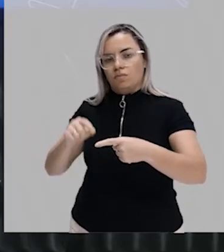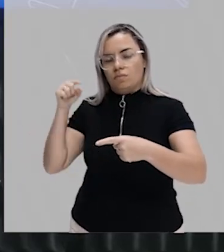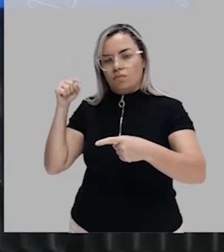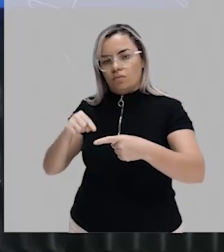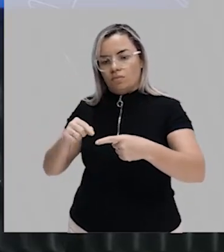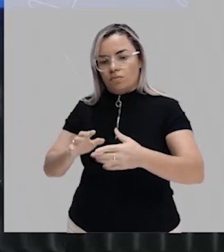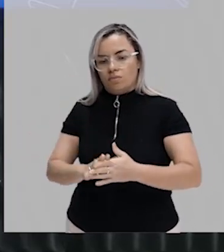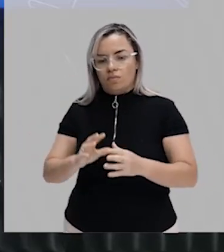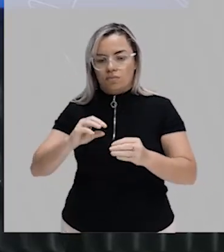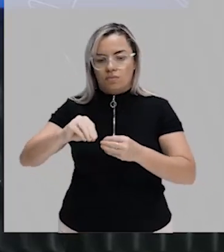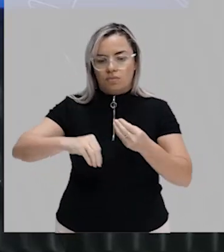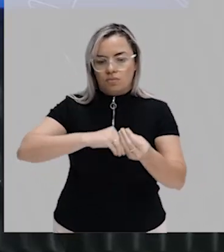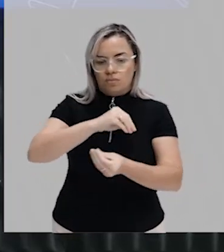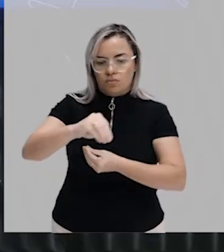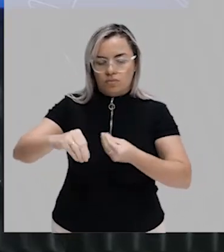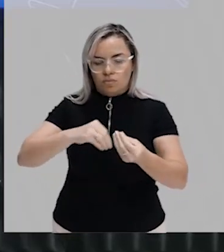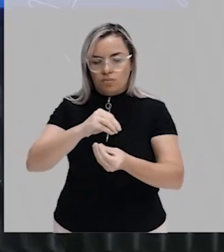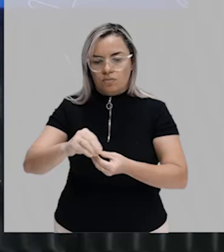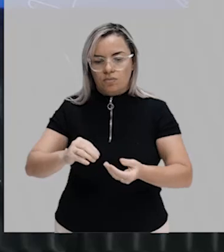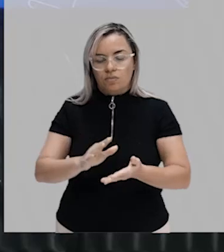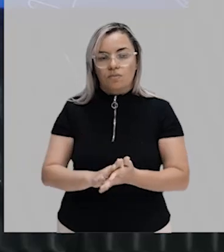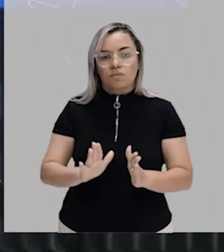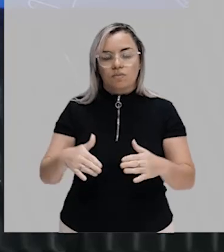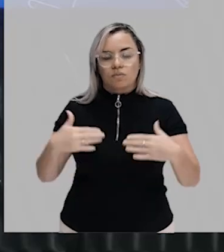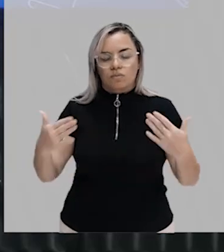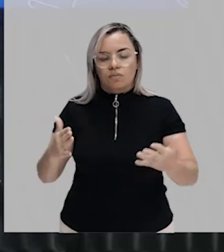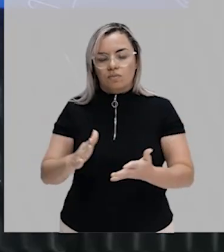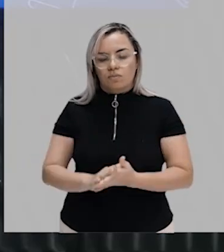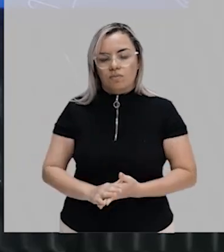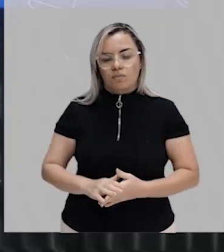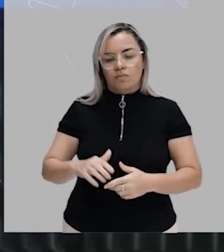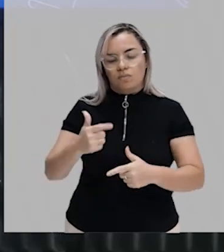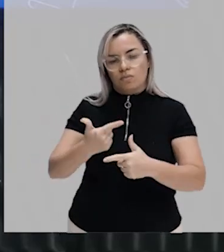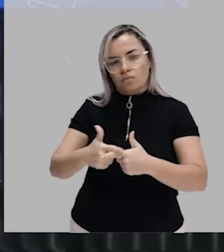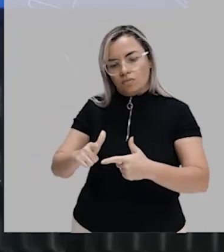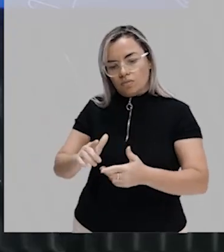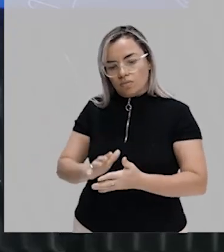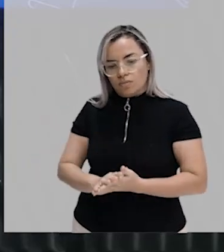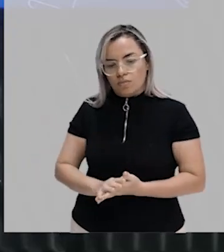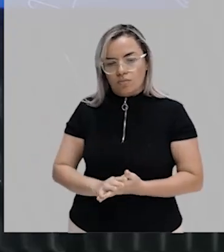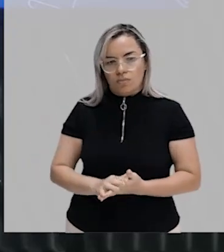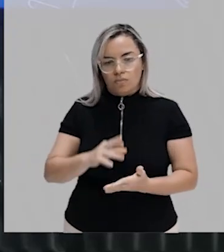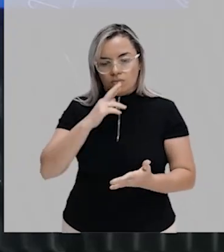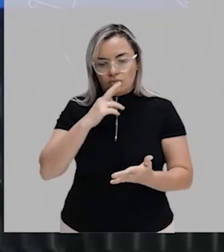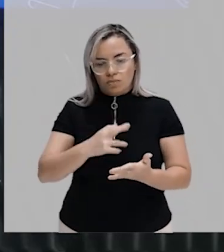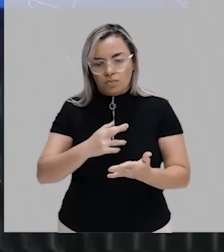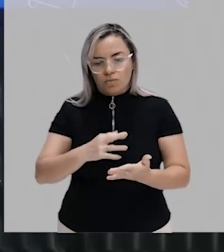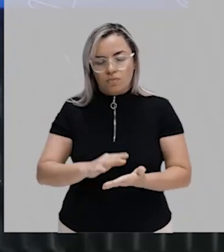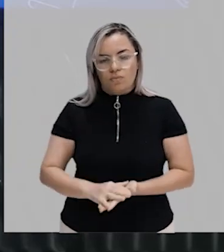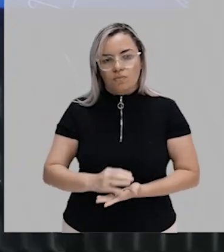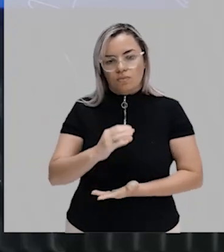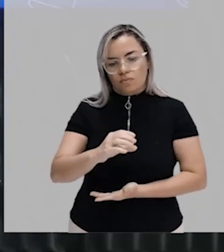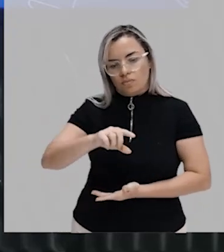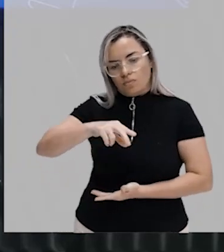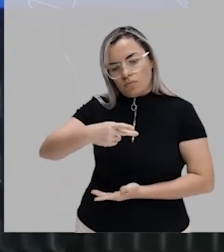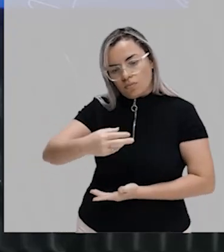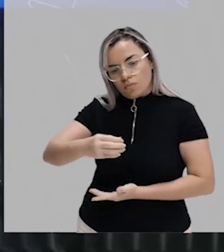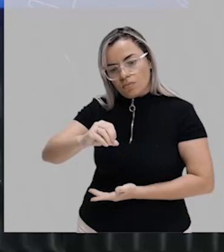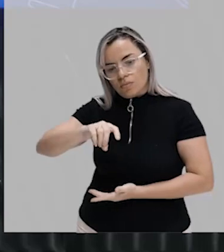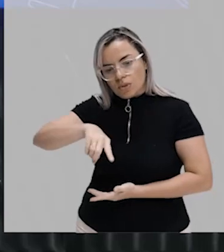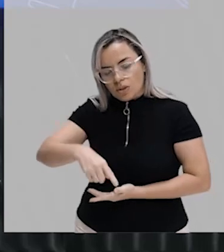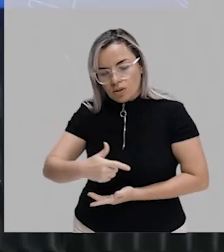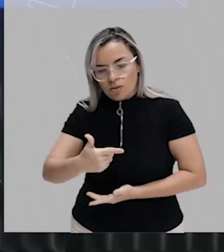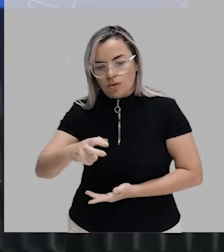da solução, certo? 1,25 dividido por 5, 0,25 gramas